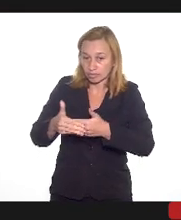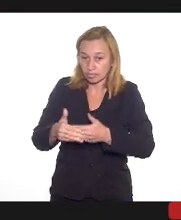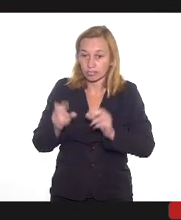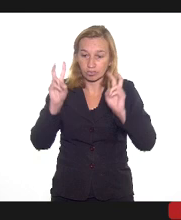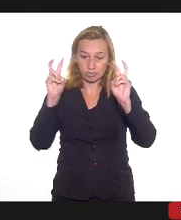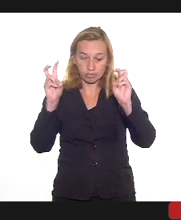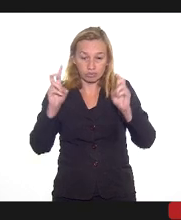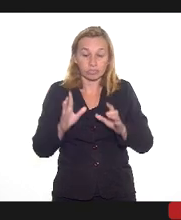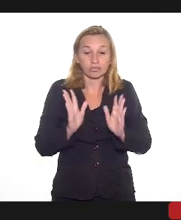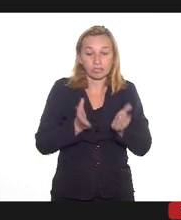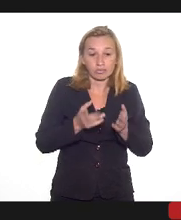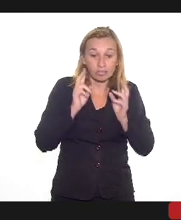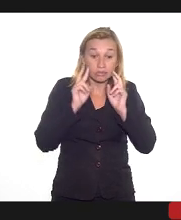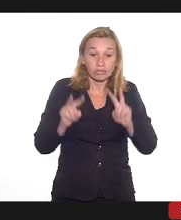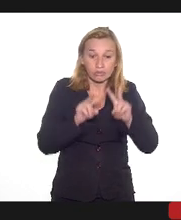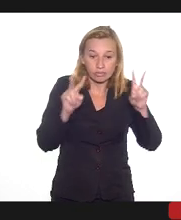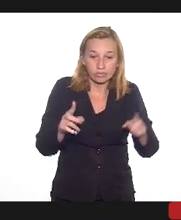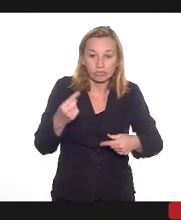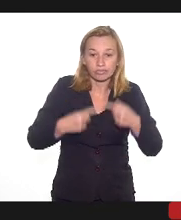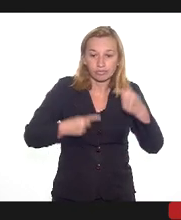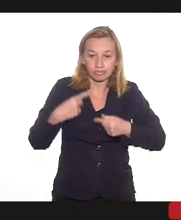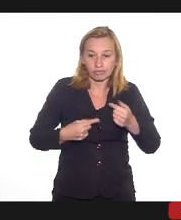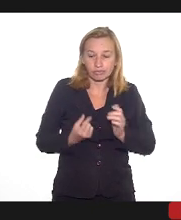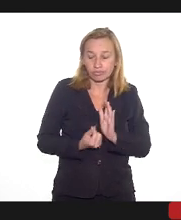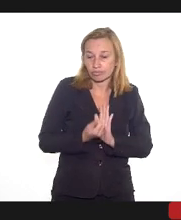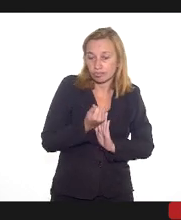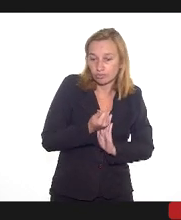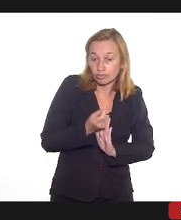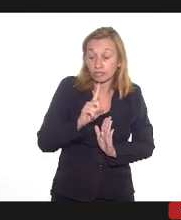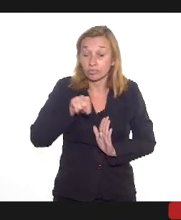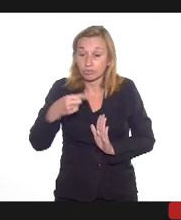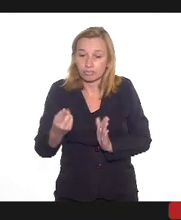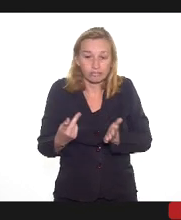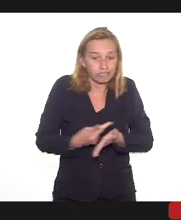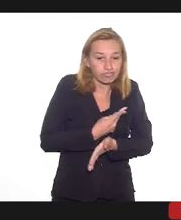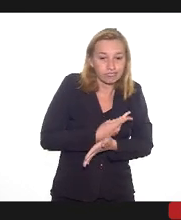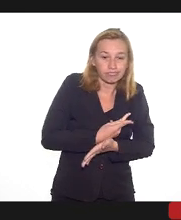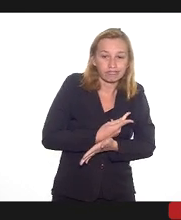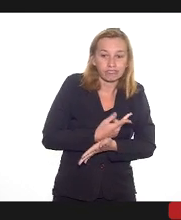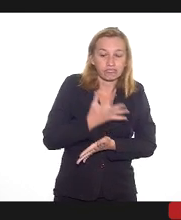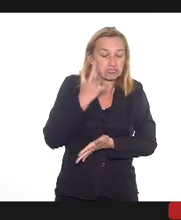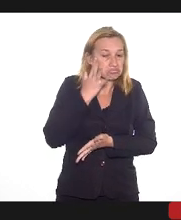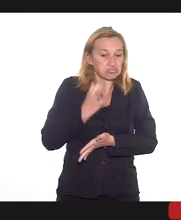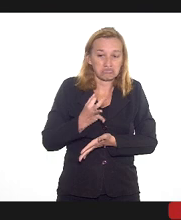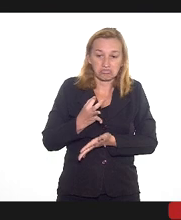progressão. Agora, do ponto de vista político ou orçamentário, depois o que aconteceu, eu não saberia aqui